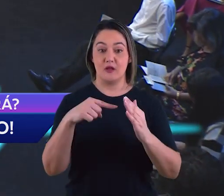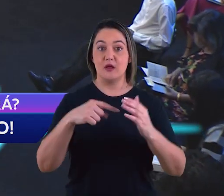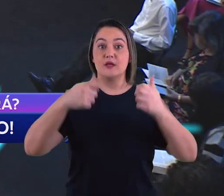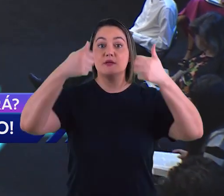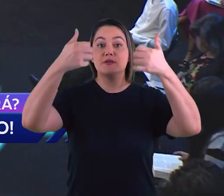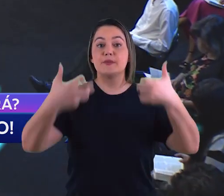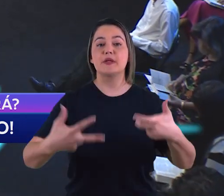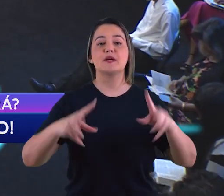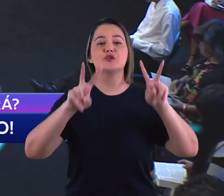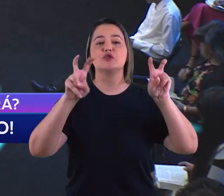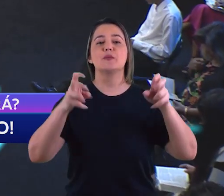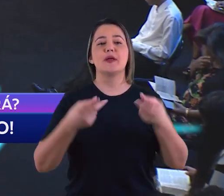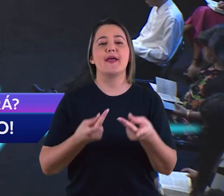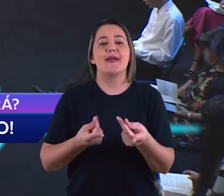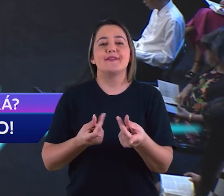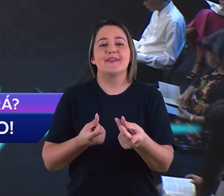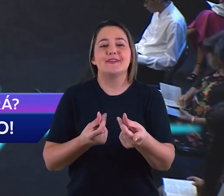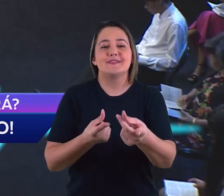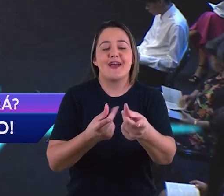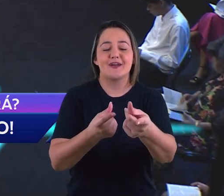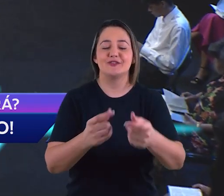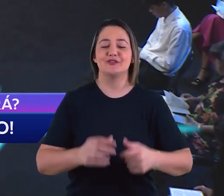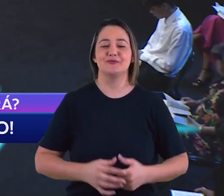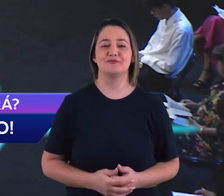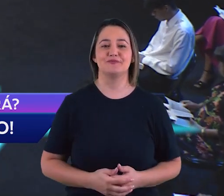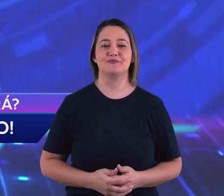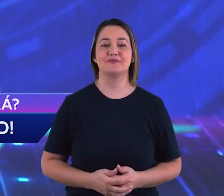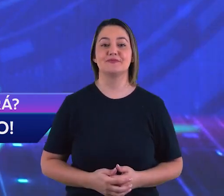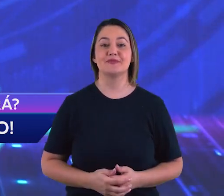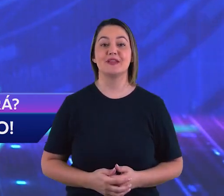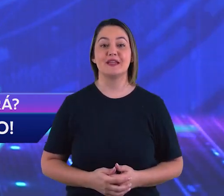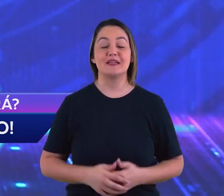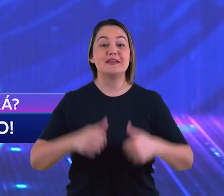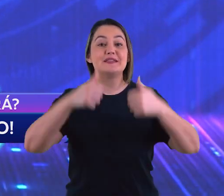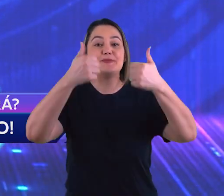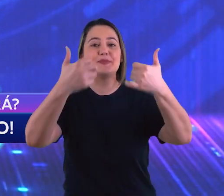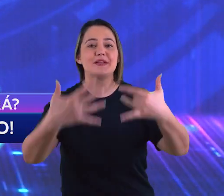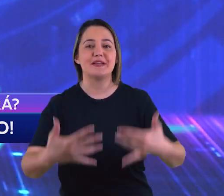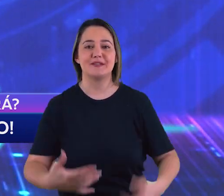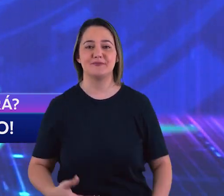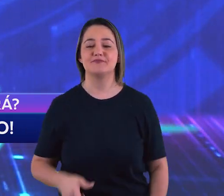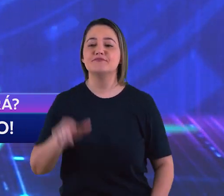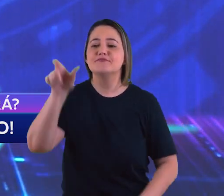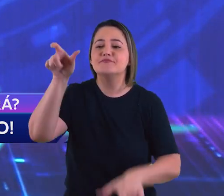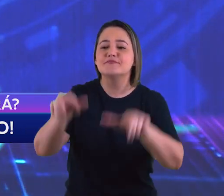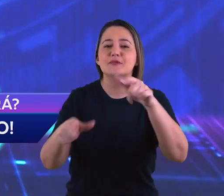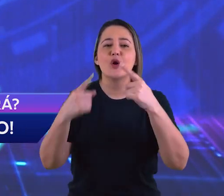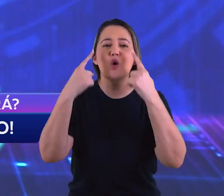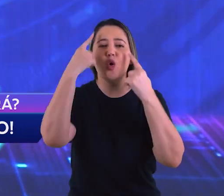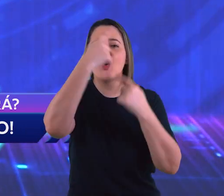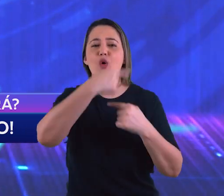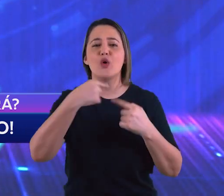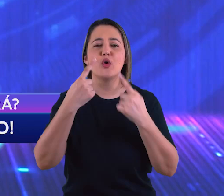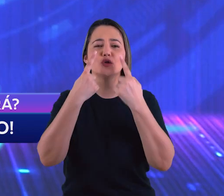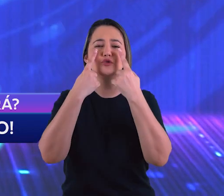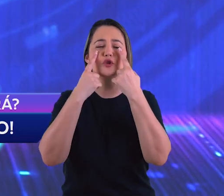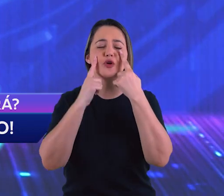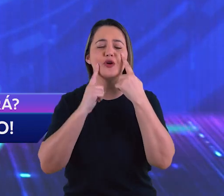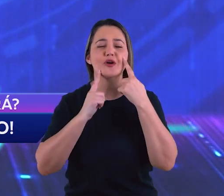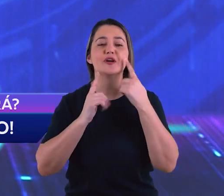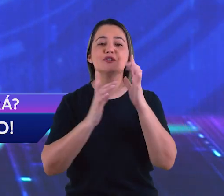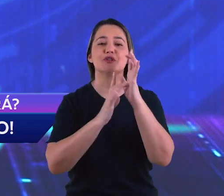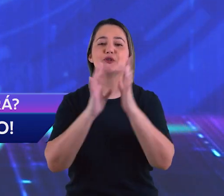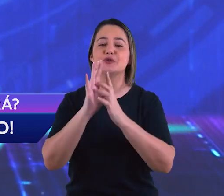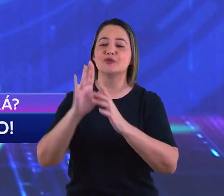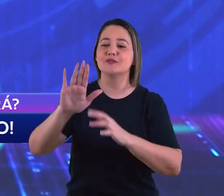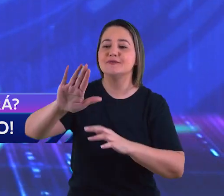da eternidade, falando do céu, a Bíblia diz assim: e lhes enxugará dos olhos toda lágrima,